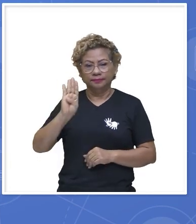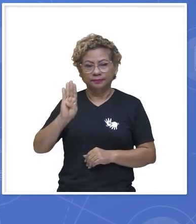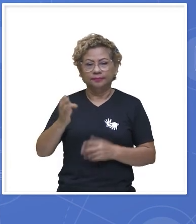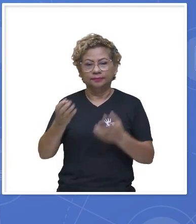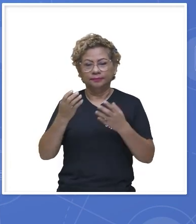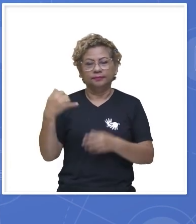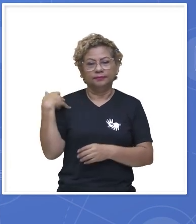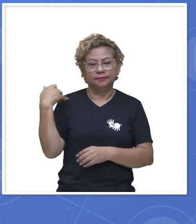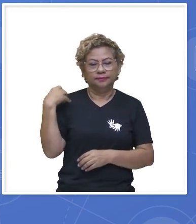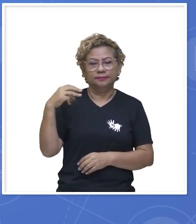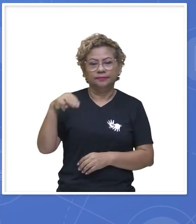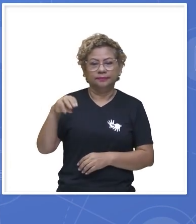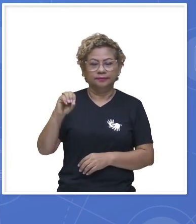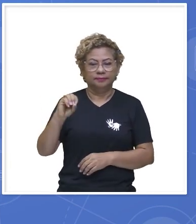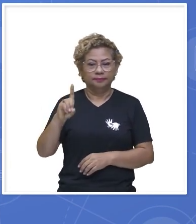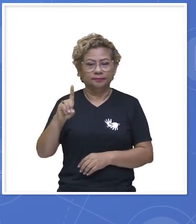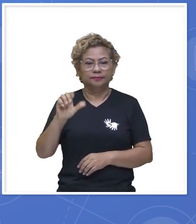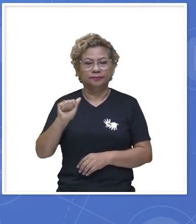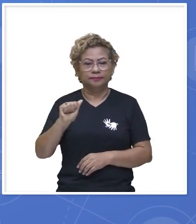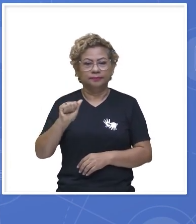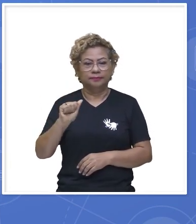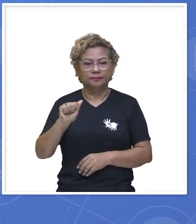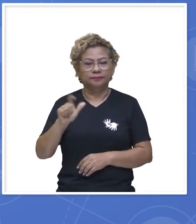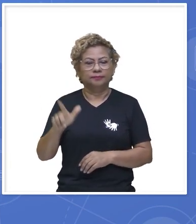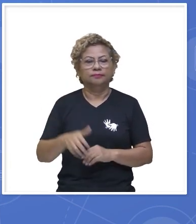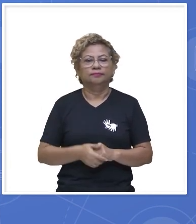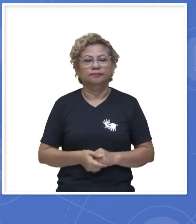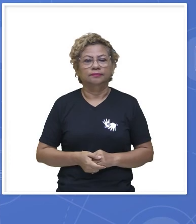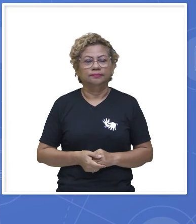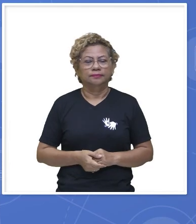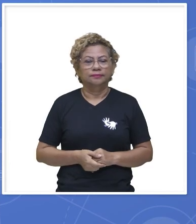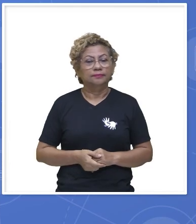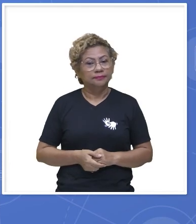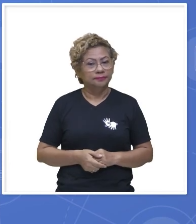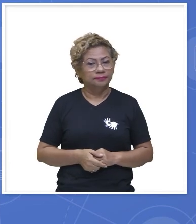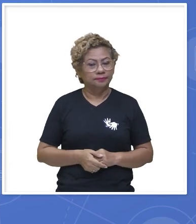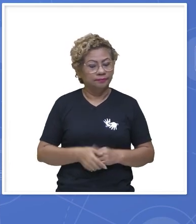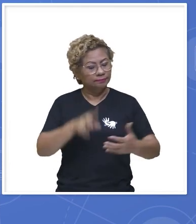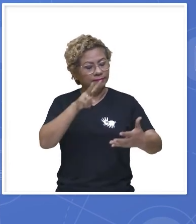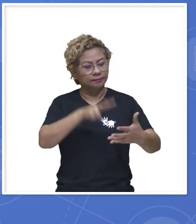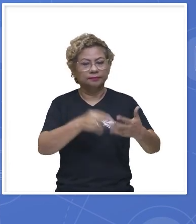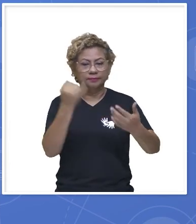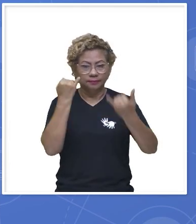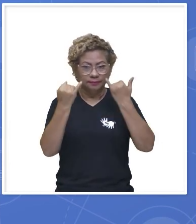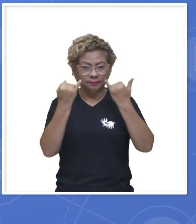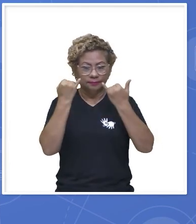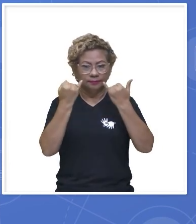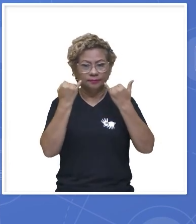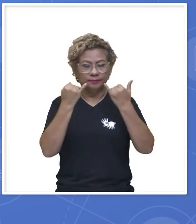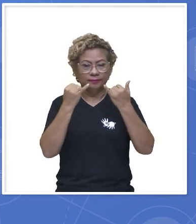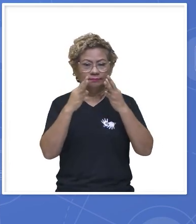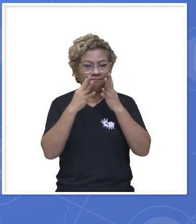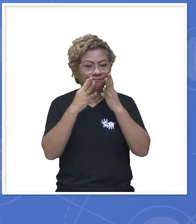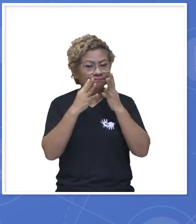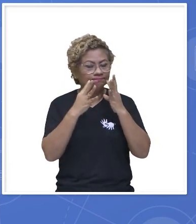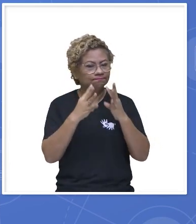16, vou contar de 2 dobros, está tudo par. 16, 18 e 20, vai. Só um